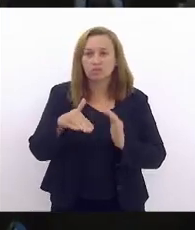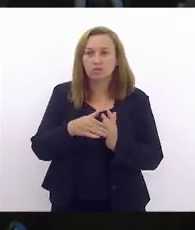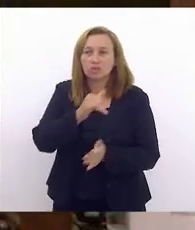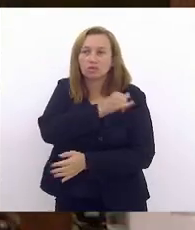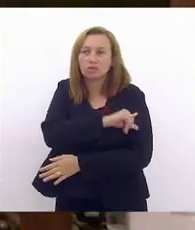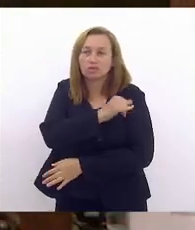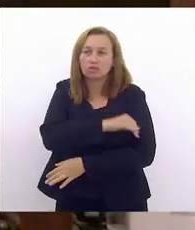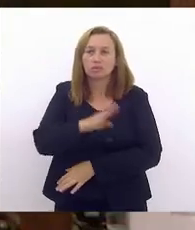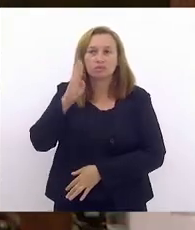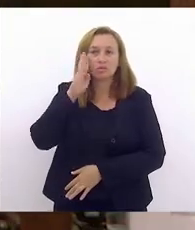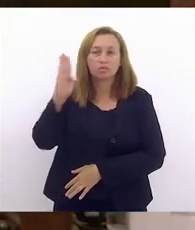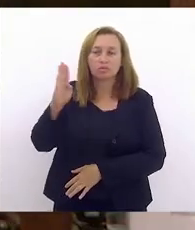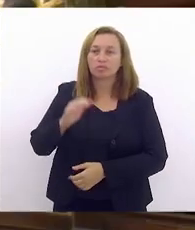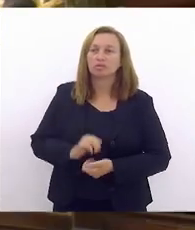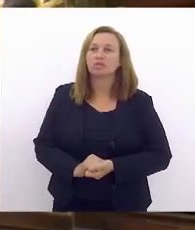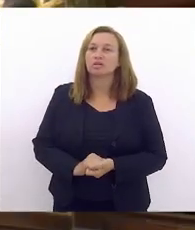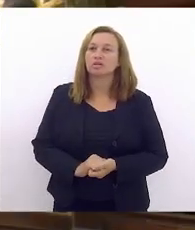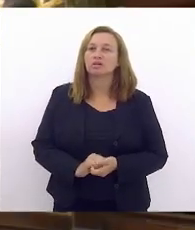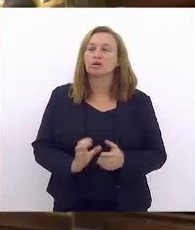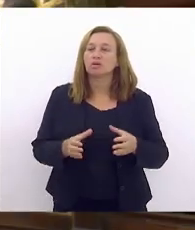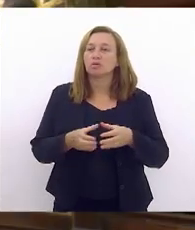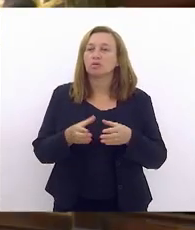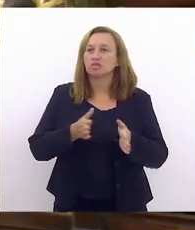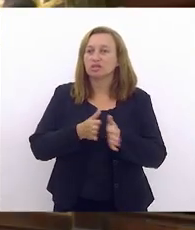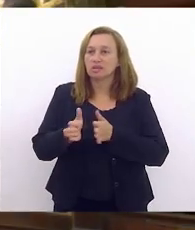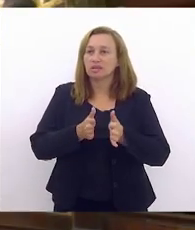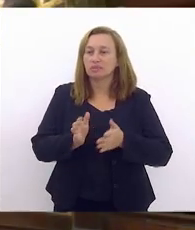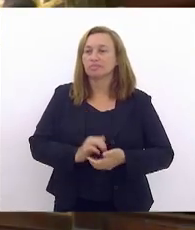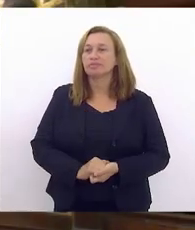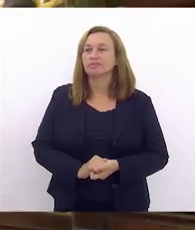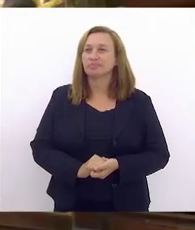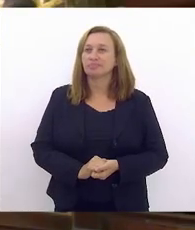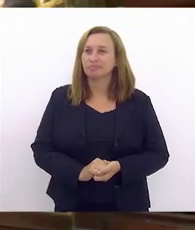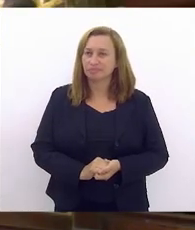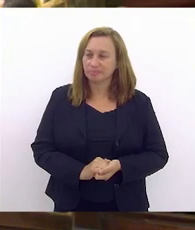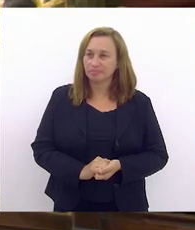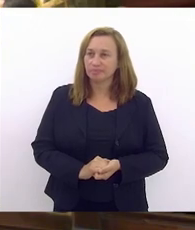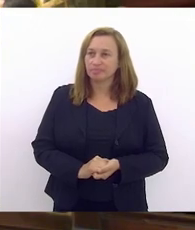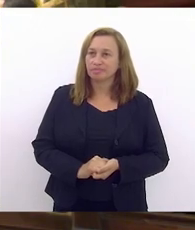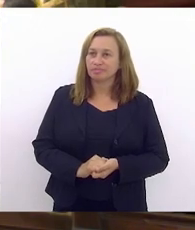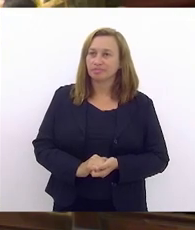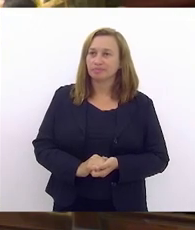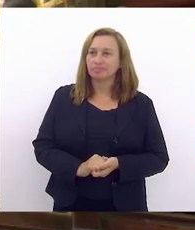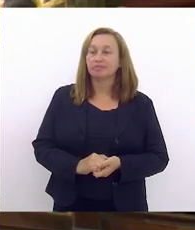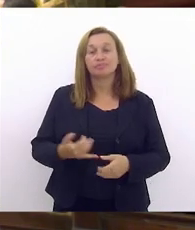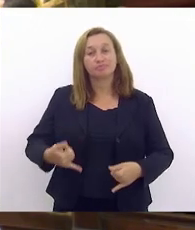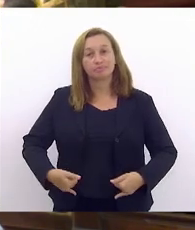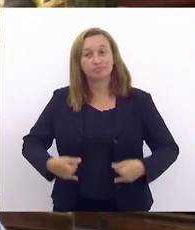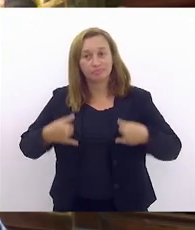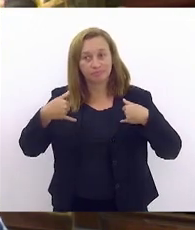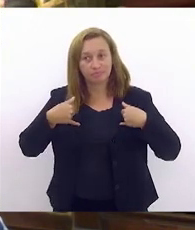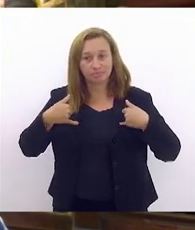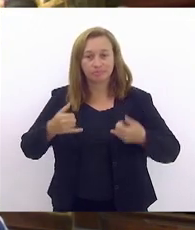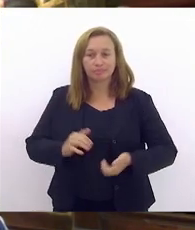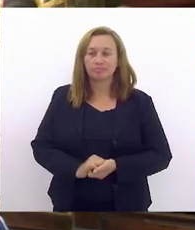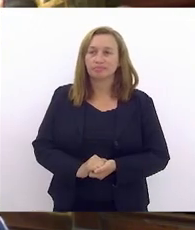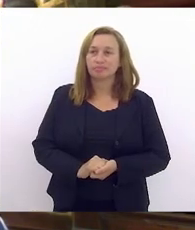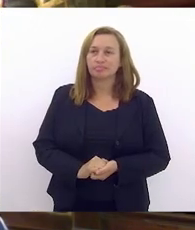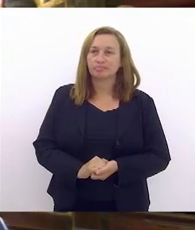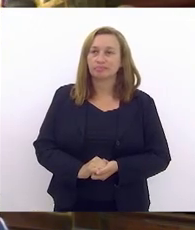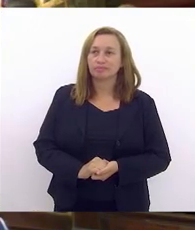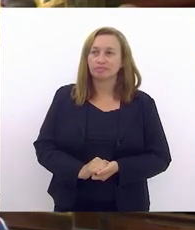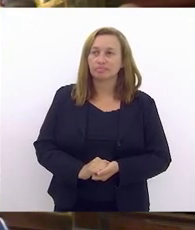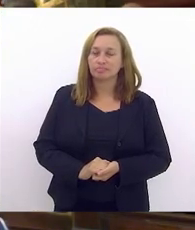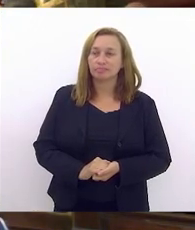principalmente para o Carnaval do Grupo de Acesso. É, eu tive a honra de participar da Associação das